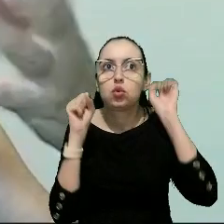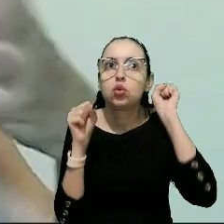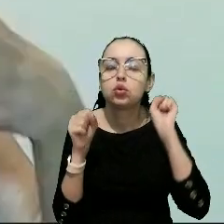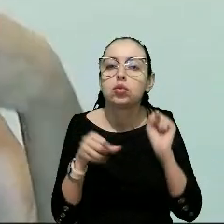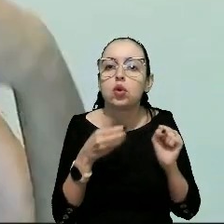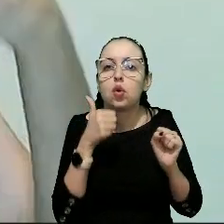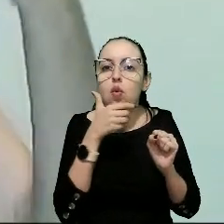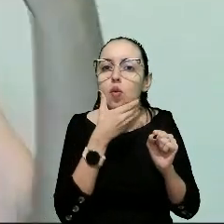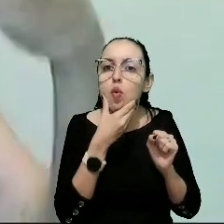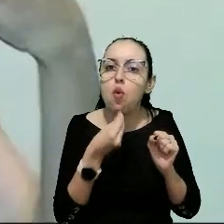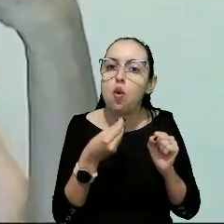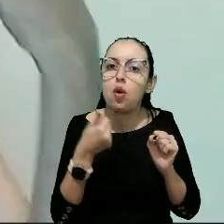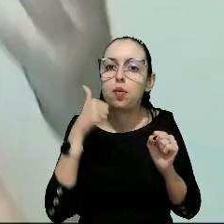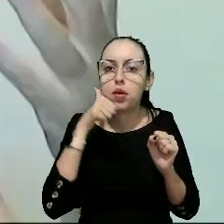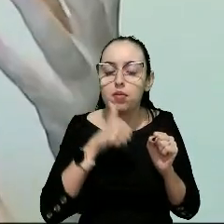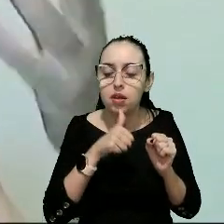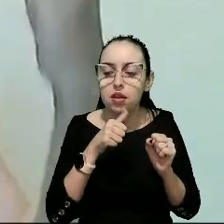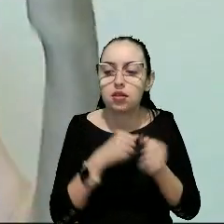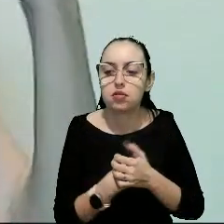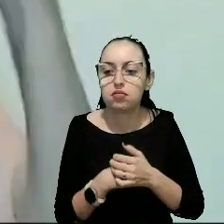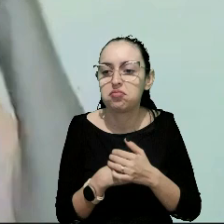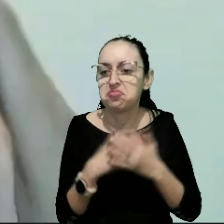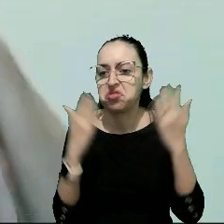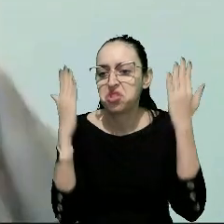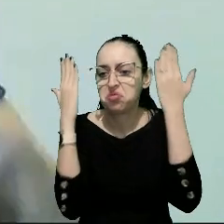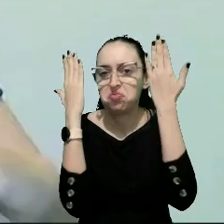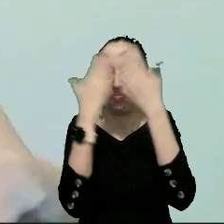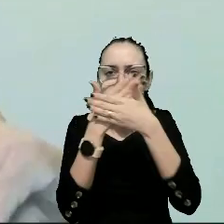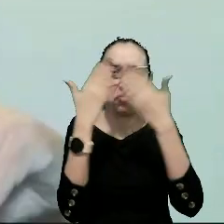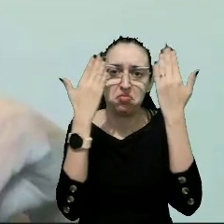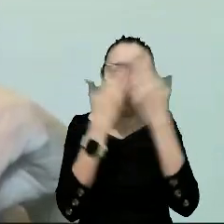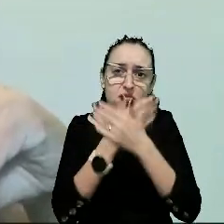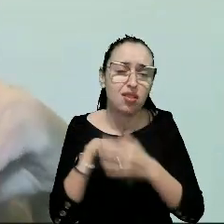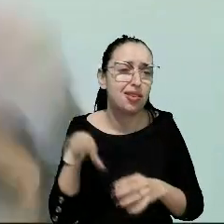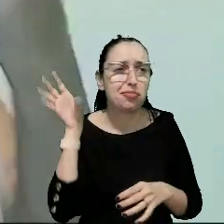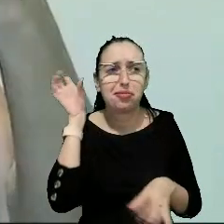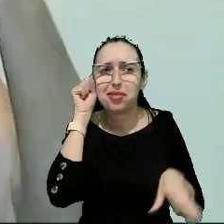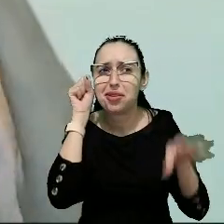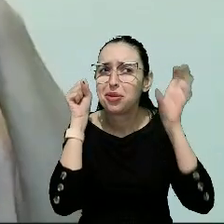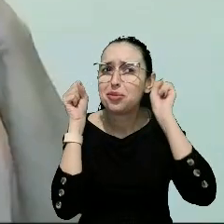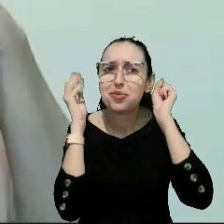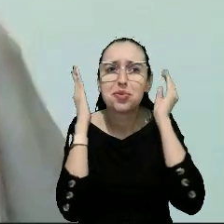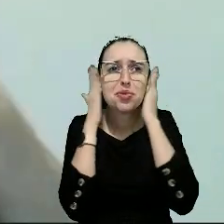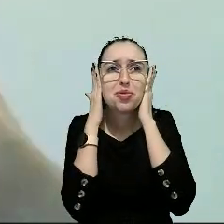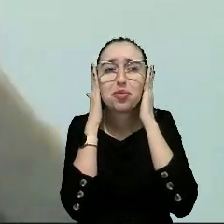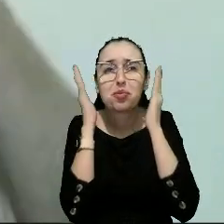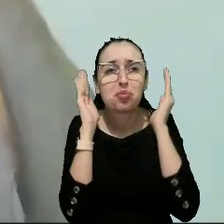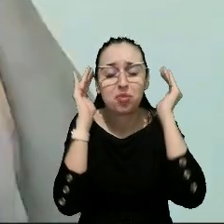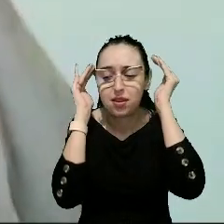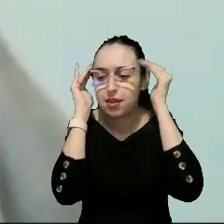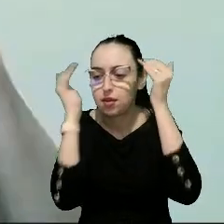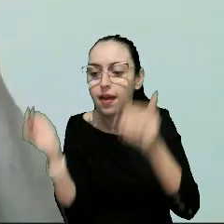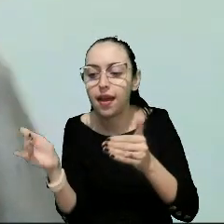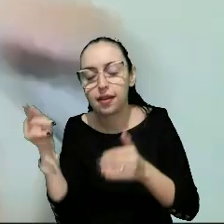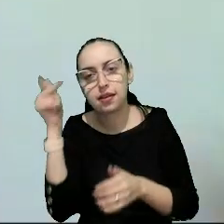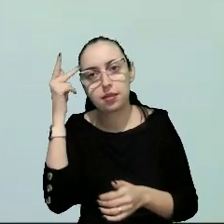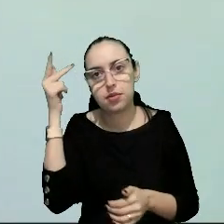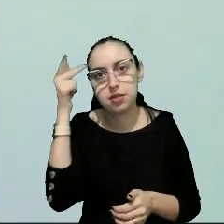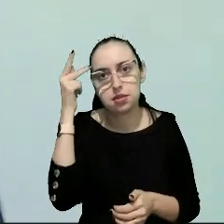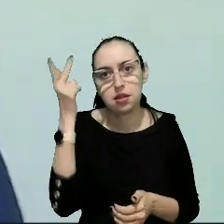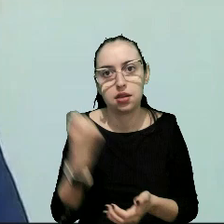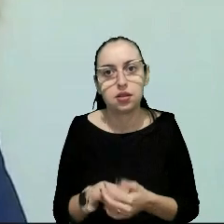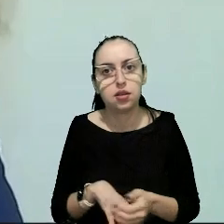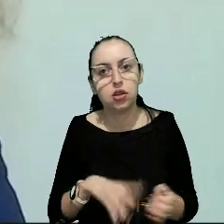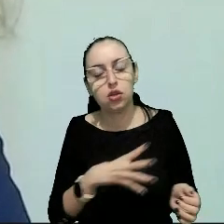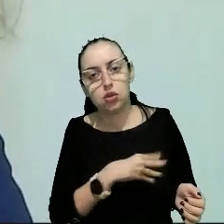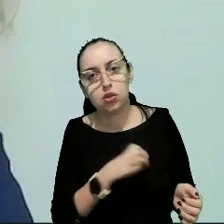escuto de homens e de mulheres é: eu sou invisível, ninguém me escuta, ninguém tem interesse nas minhas